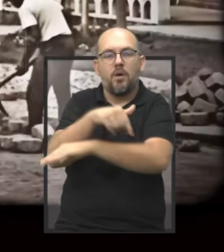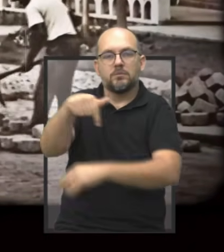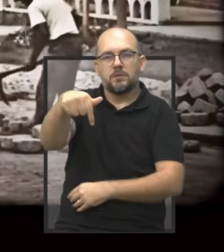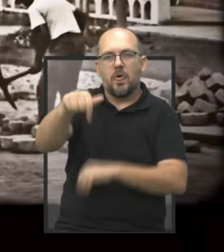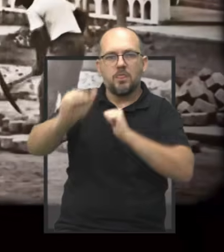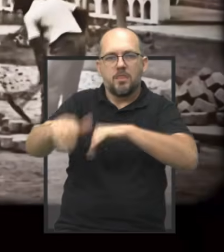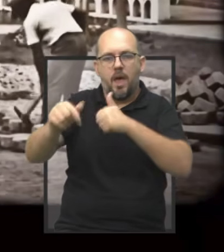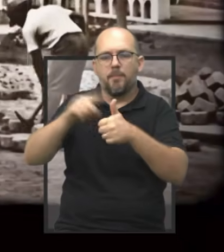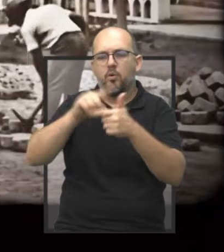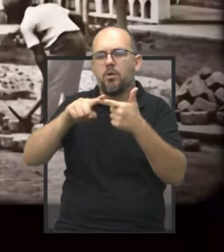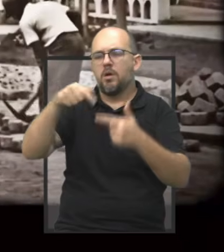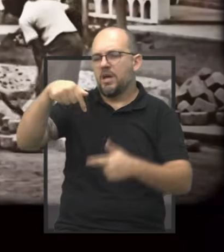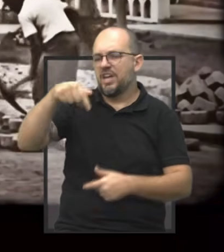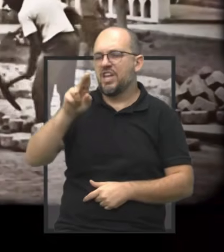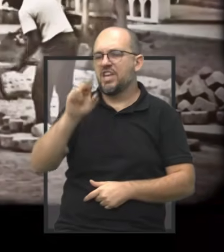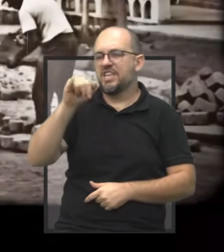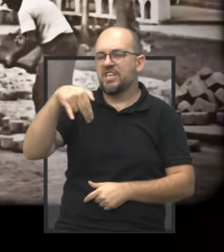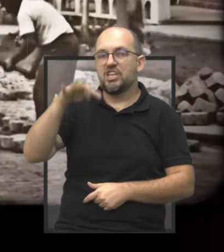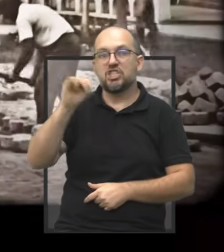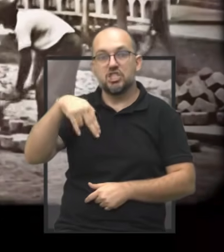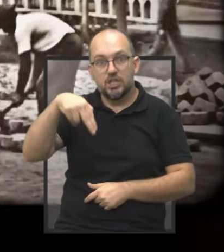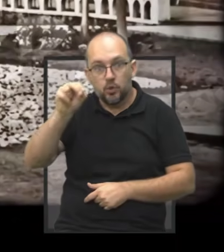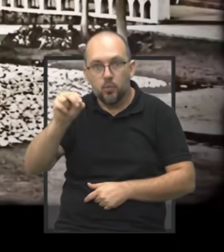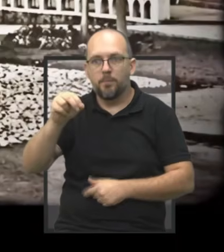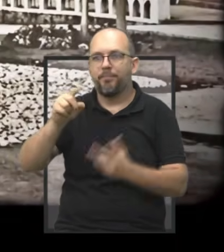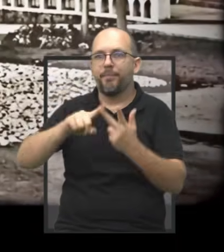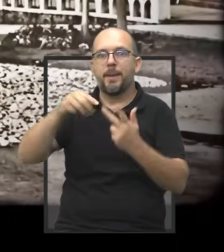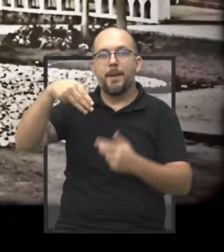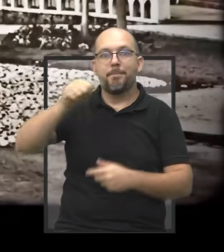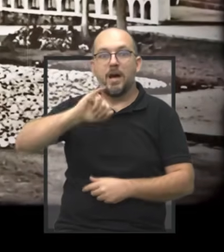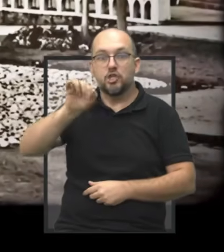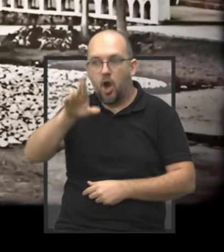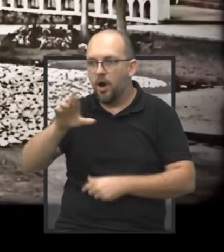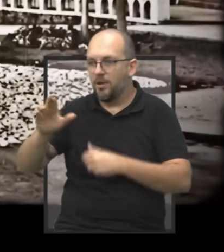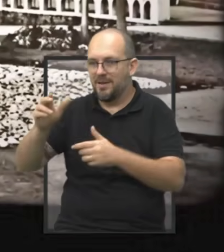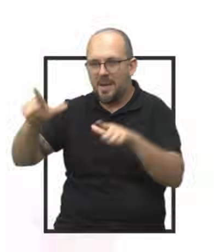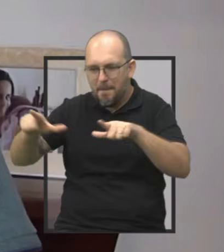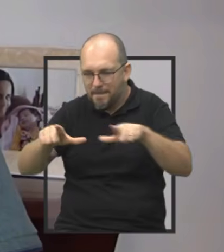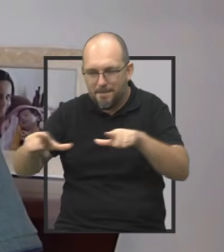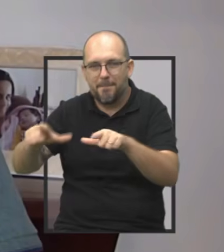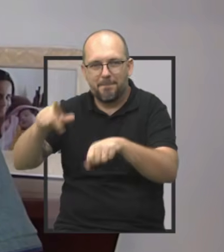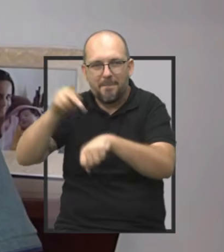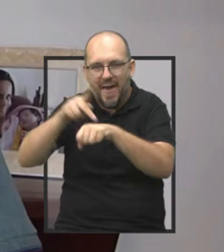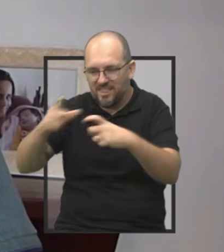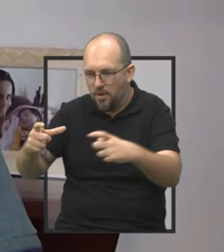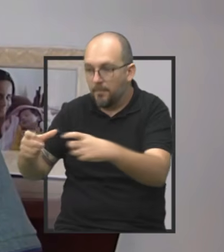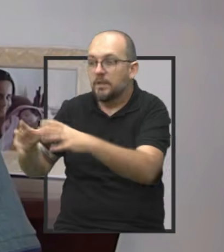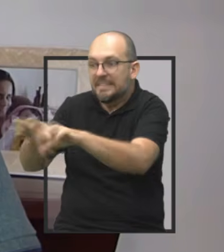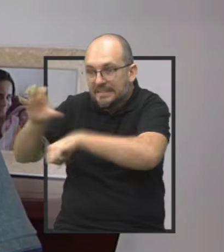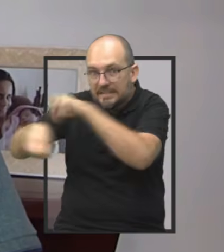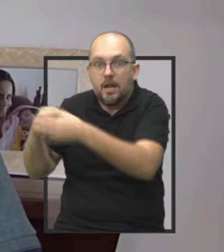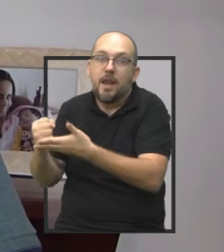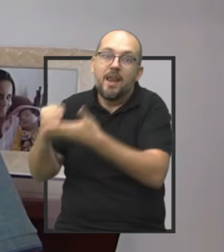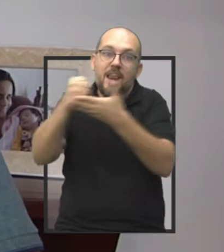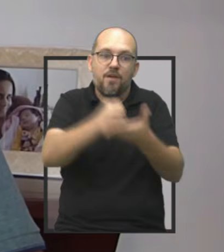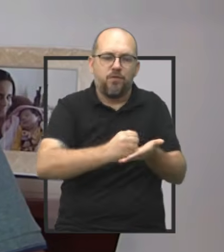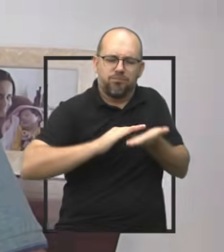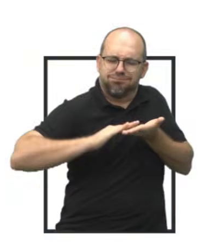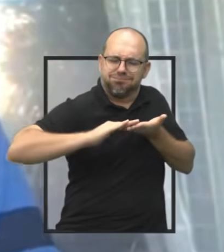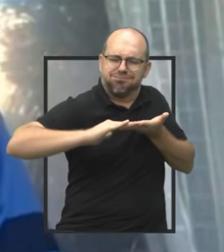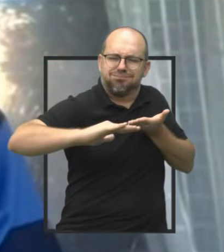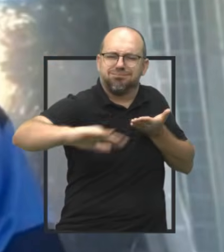Rua 7, da Quintino, da Major Prado. Então veio tudo aqui. Aí ele calçou todo o distrito